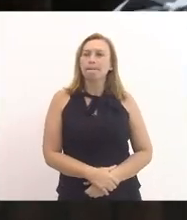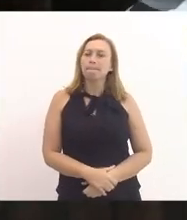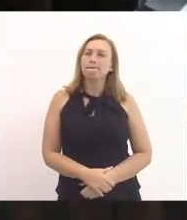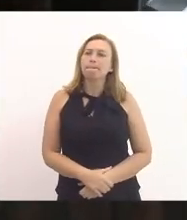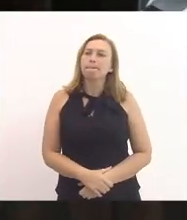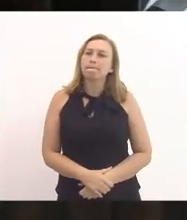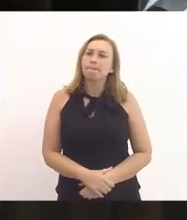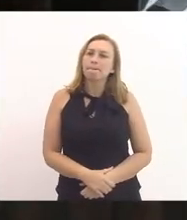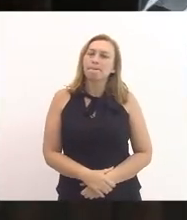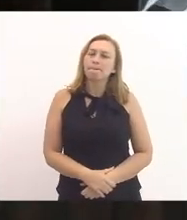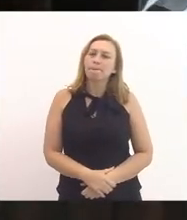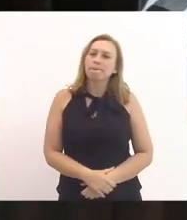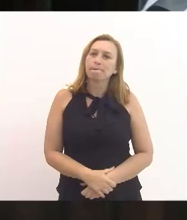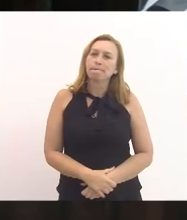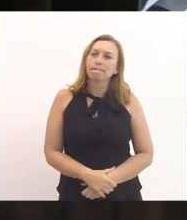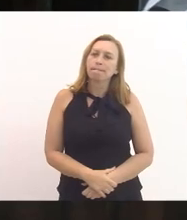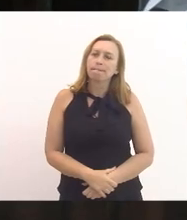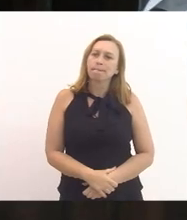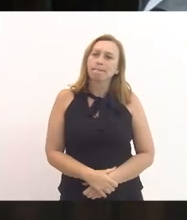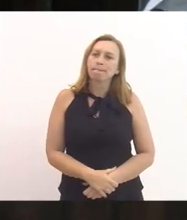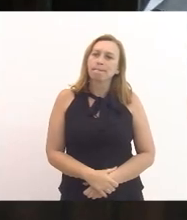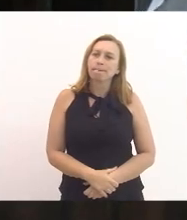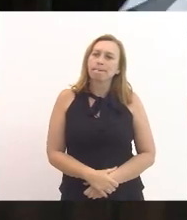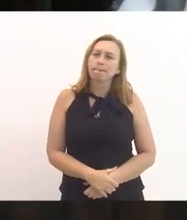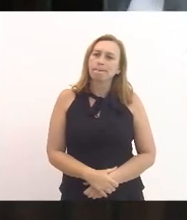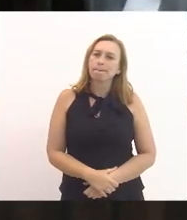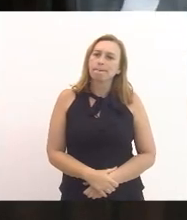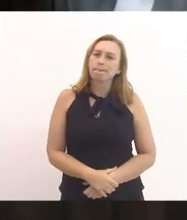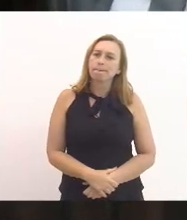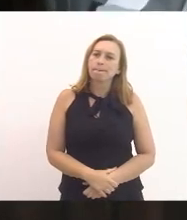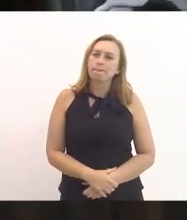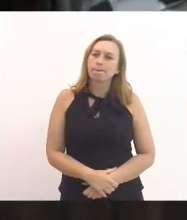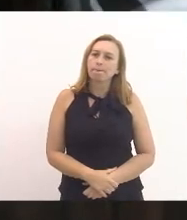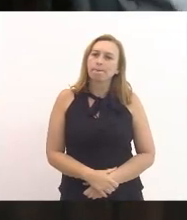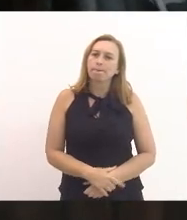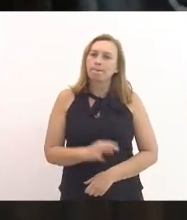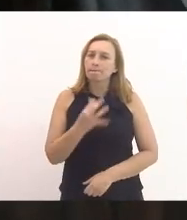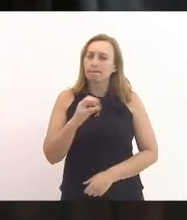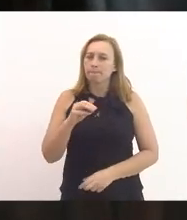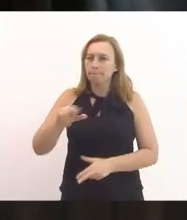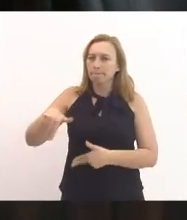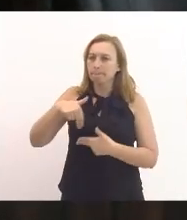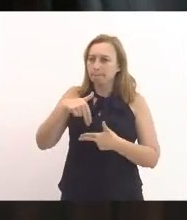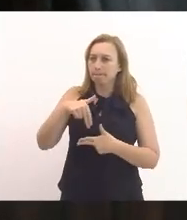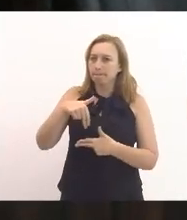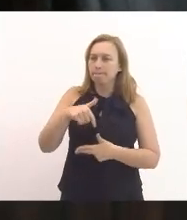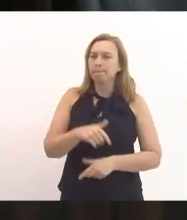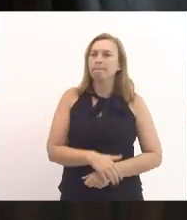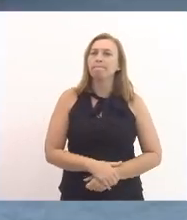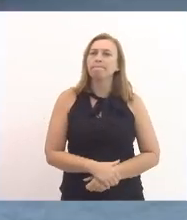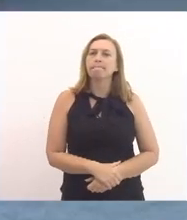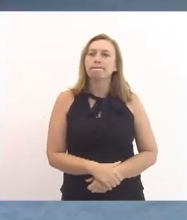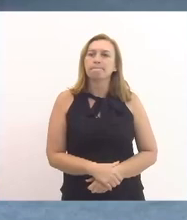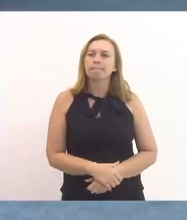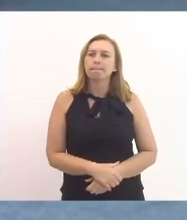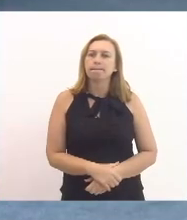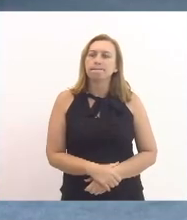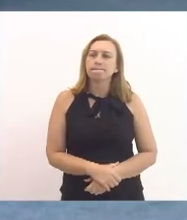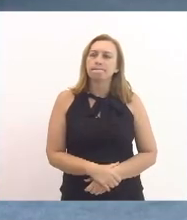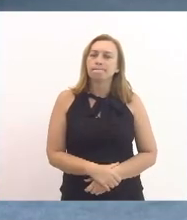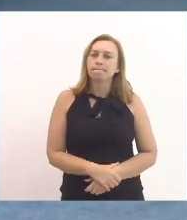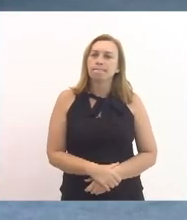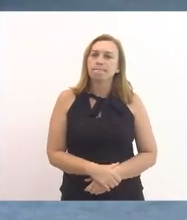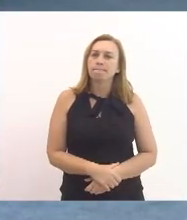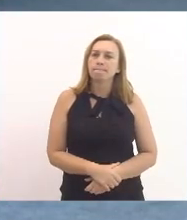E aí a fala do tribunal Thiago E aí